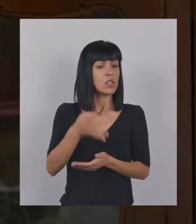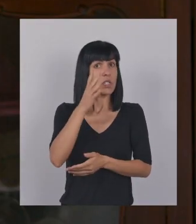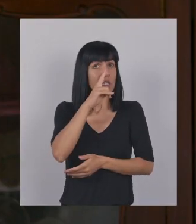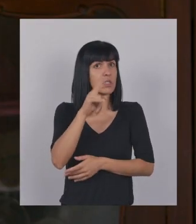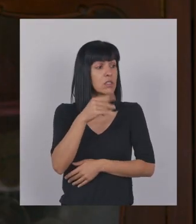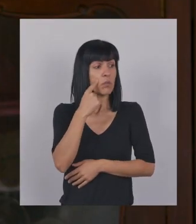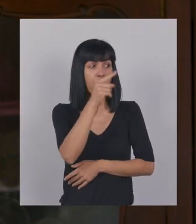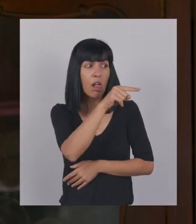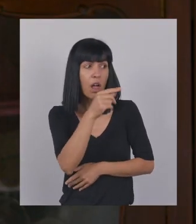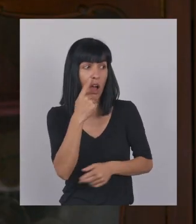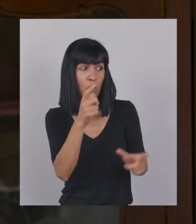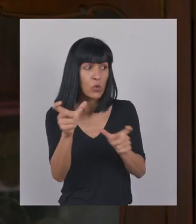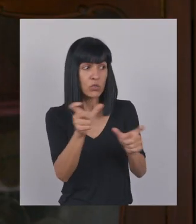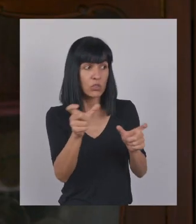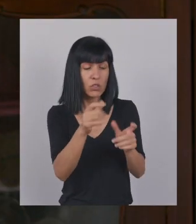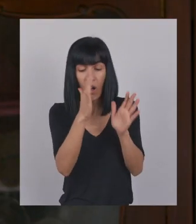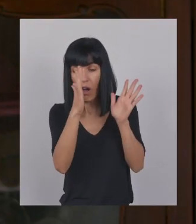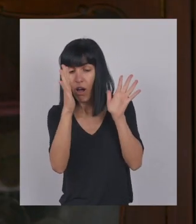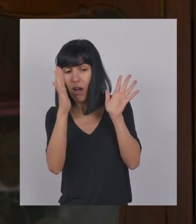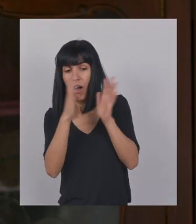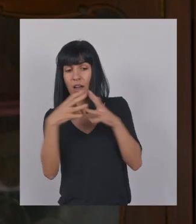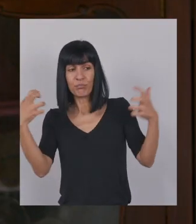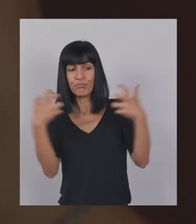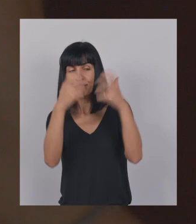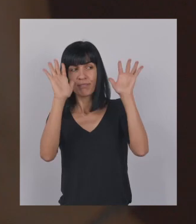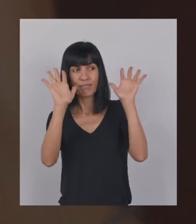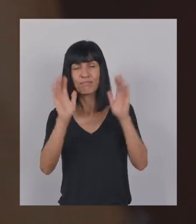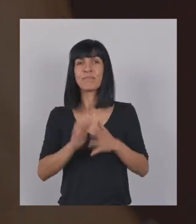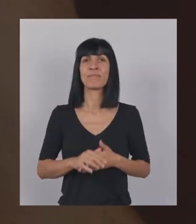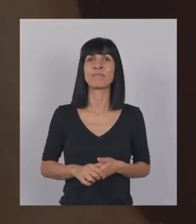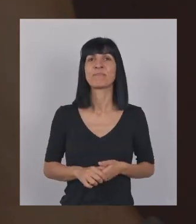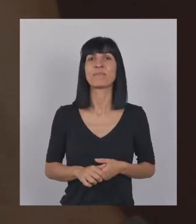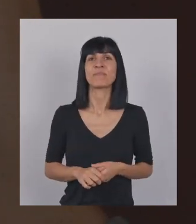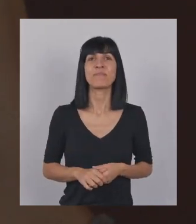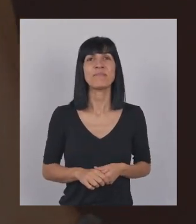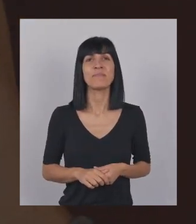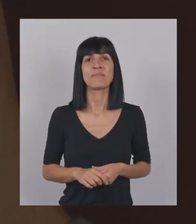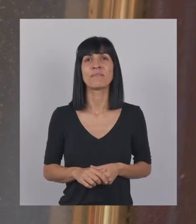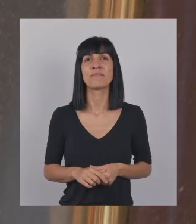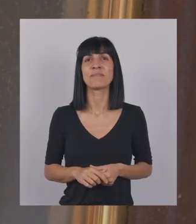para deixar ver seu dinheiro quando envia lá mais coisa só Jesus era uma guerra e